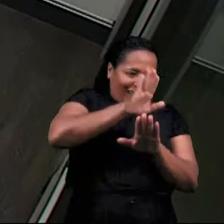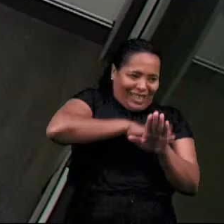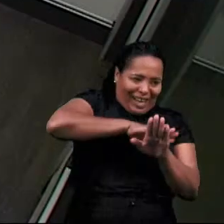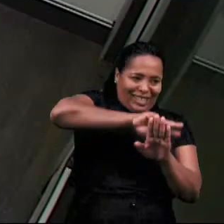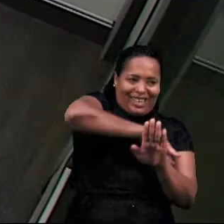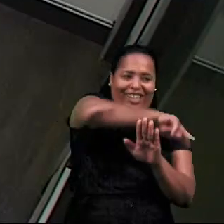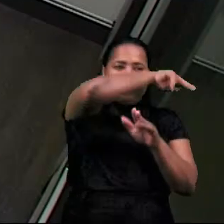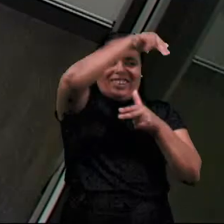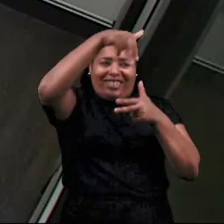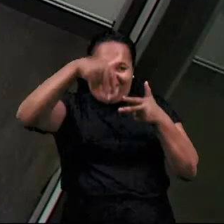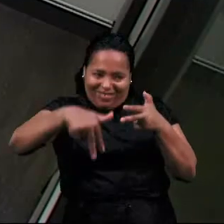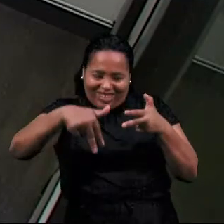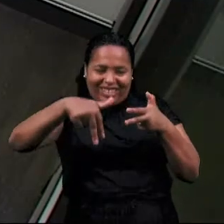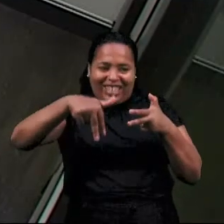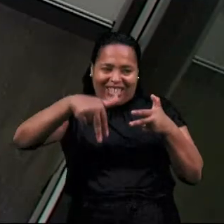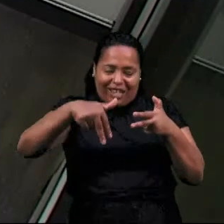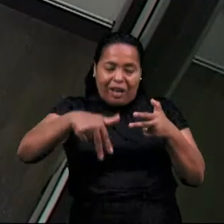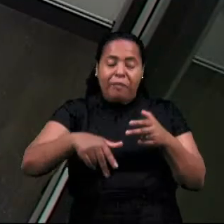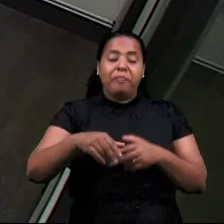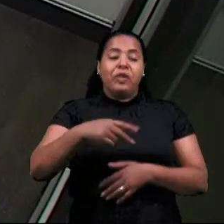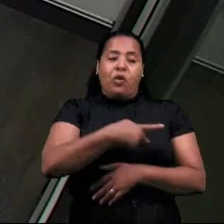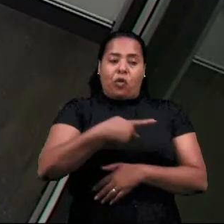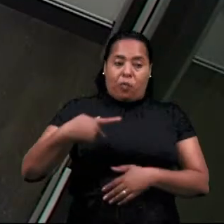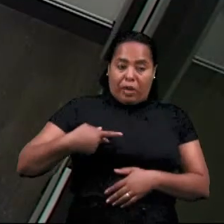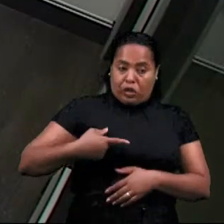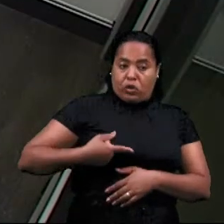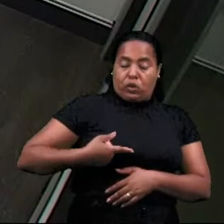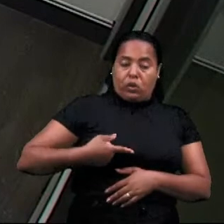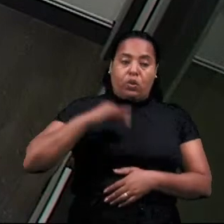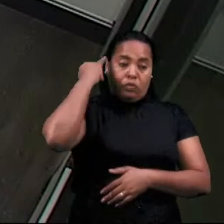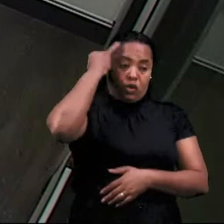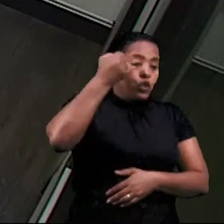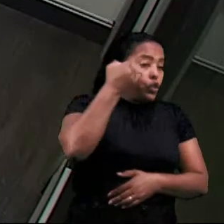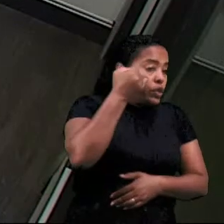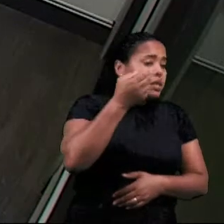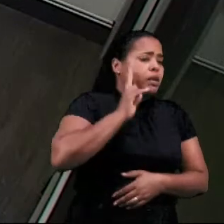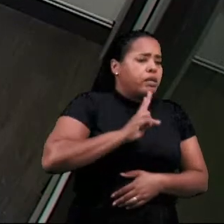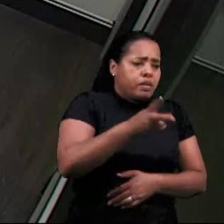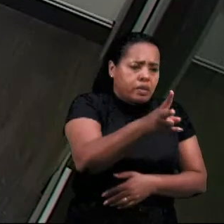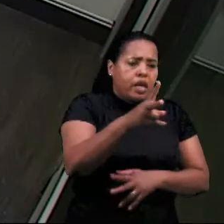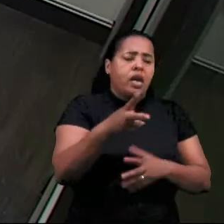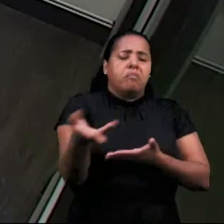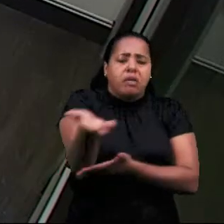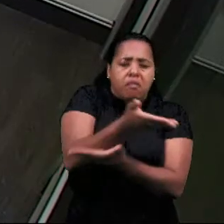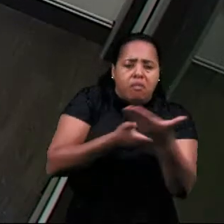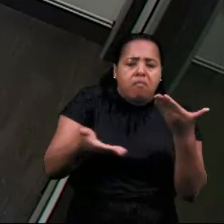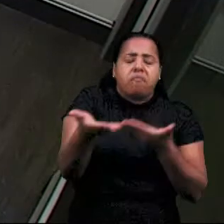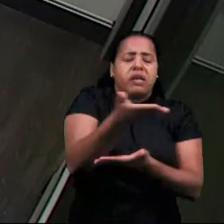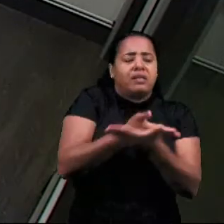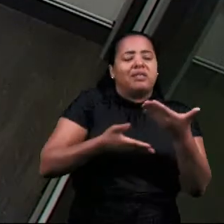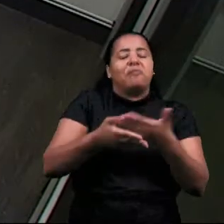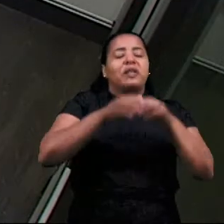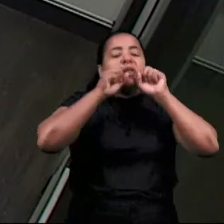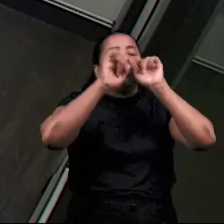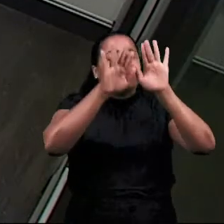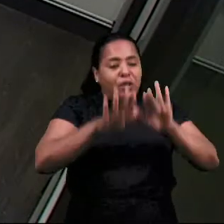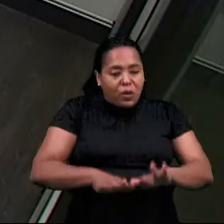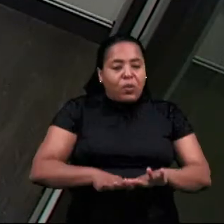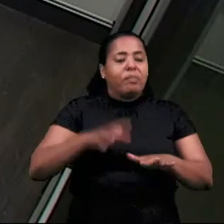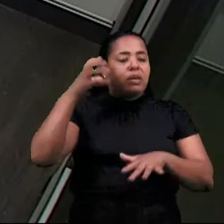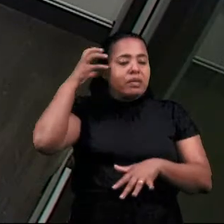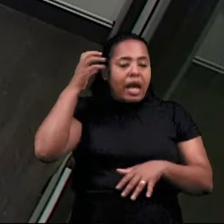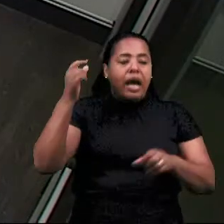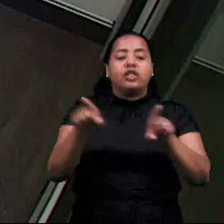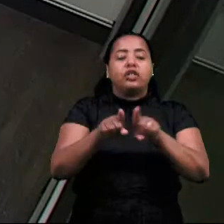Para frente das câmeras. Assim, no programa, né? Porque o pastor Josias está sempre, né, na frente das câmeras, participando conosco, né? Tem sido uma bênção aqui na Rádio Manaim, também na TV